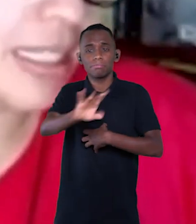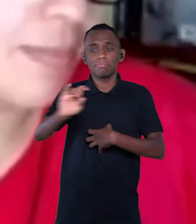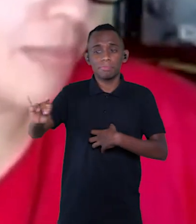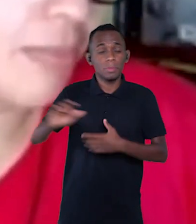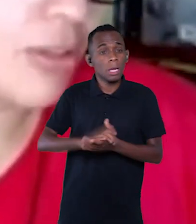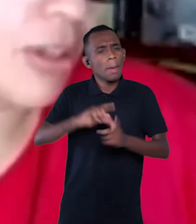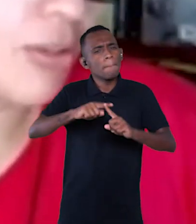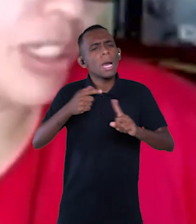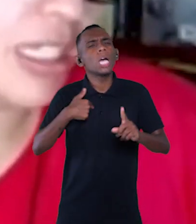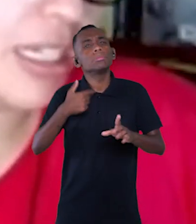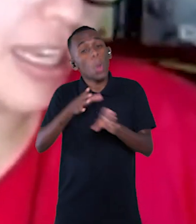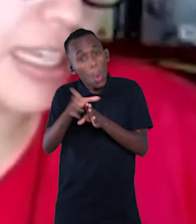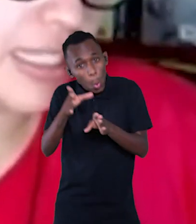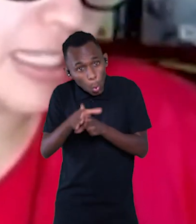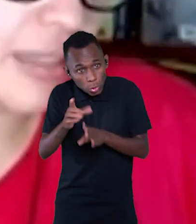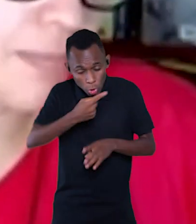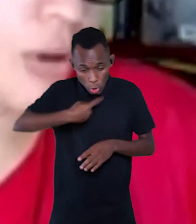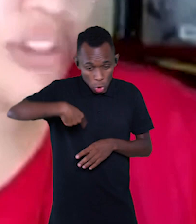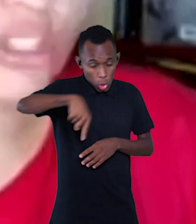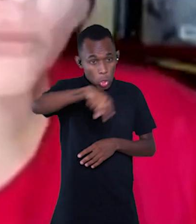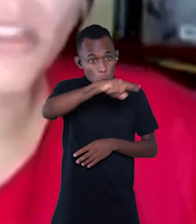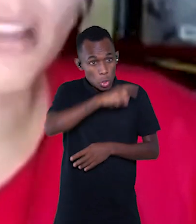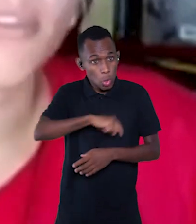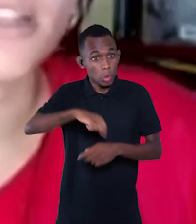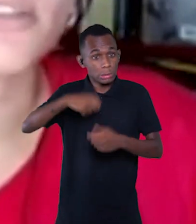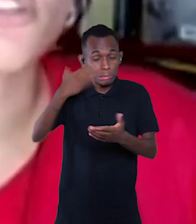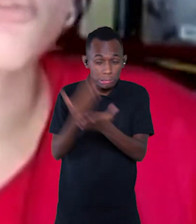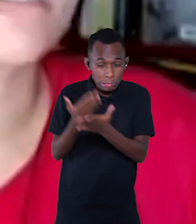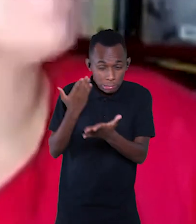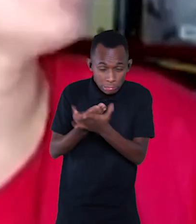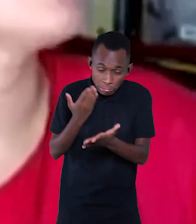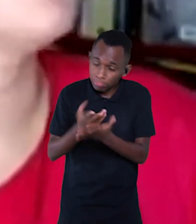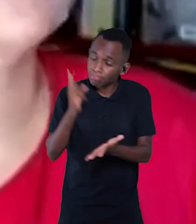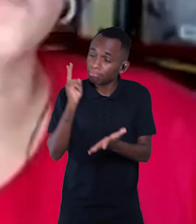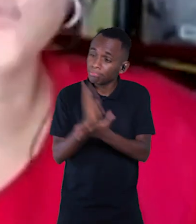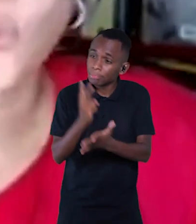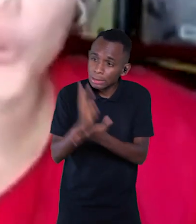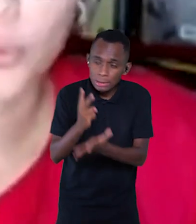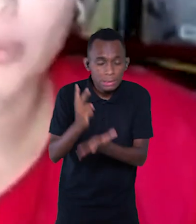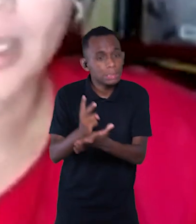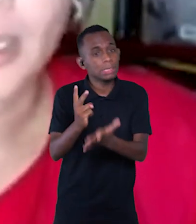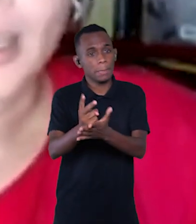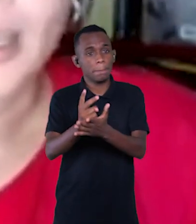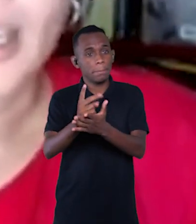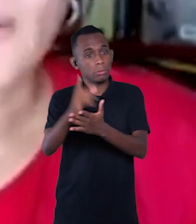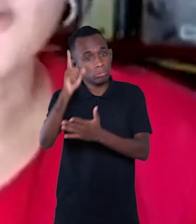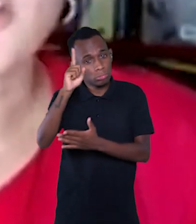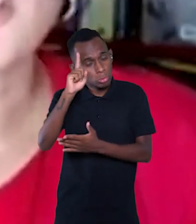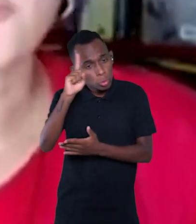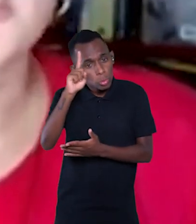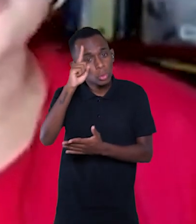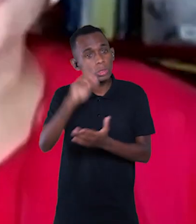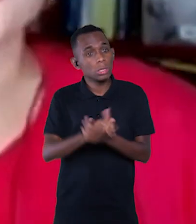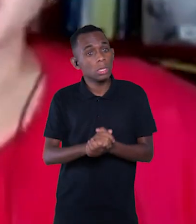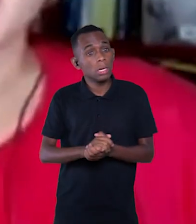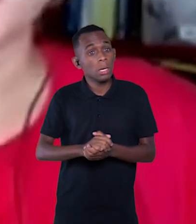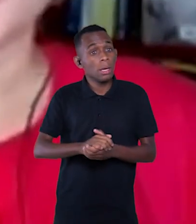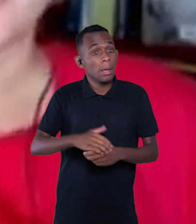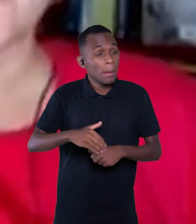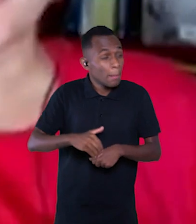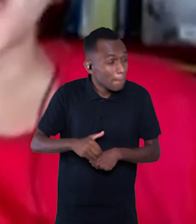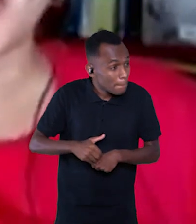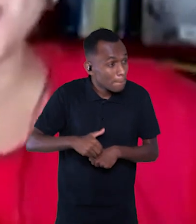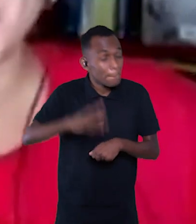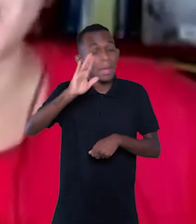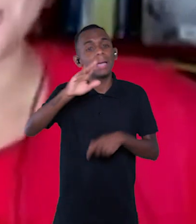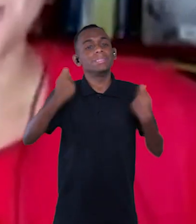para si, mas o que eu diria é que, assim, nós já somos levados a estudar medicina o tempo todo. Eu acho que a gente precisa ousar